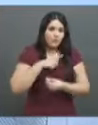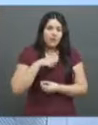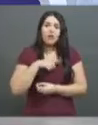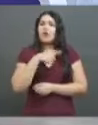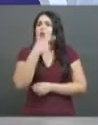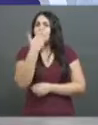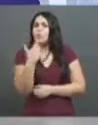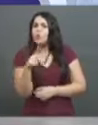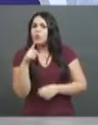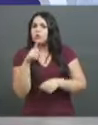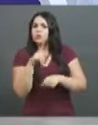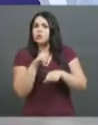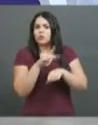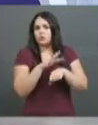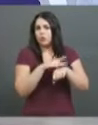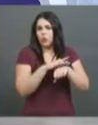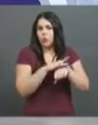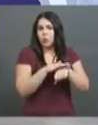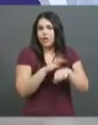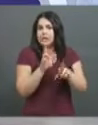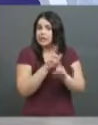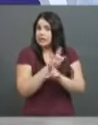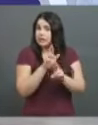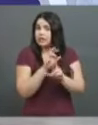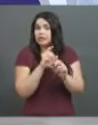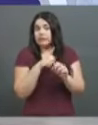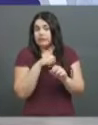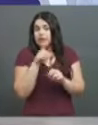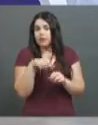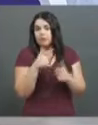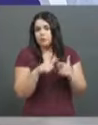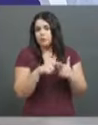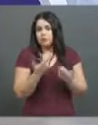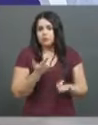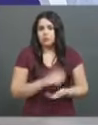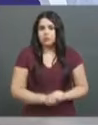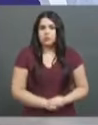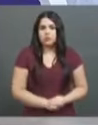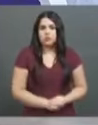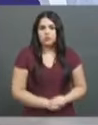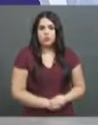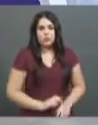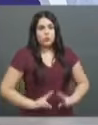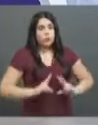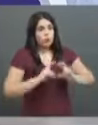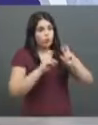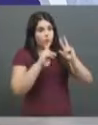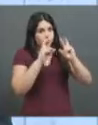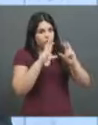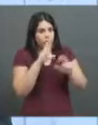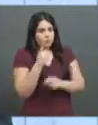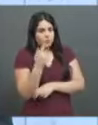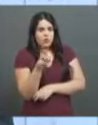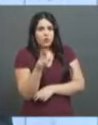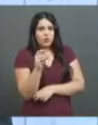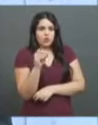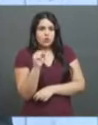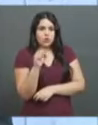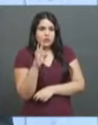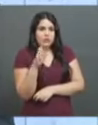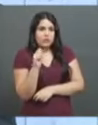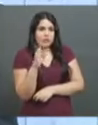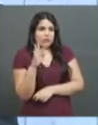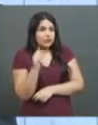doença associada a ela que pode ser um problema? O câncer de próstata é muito